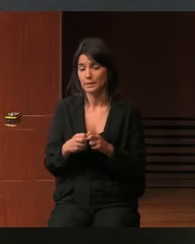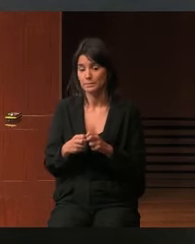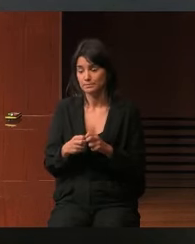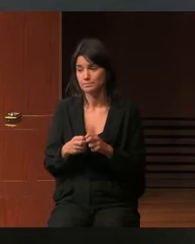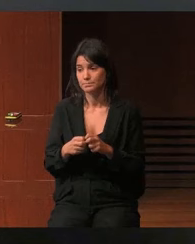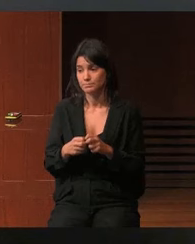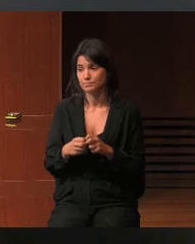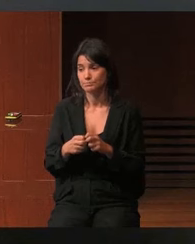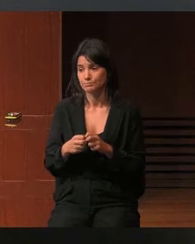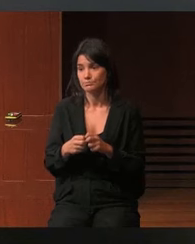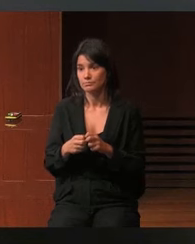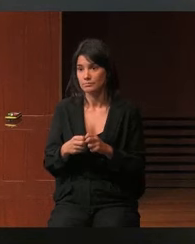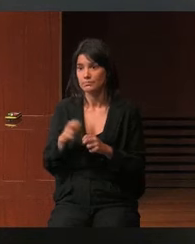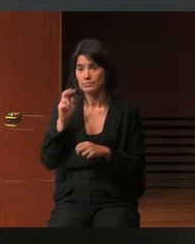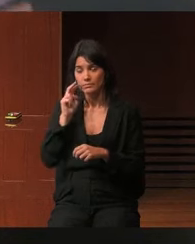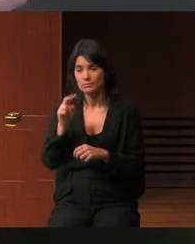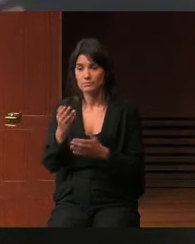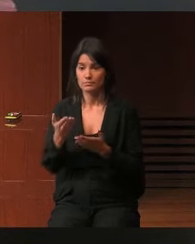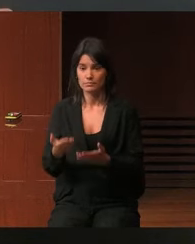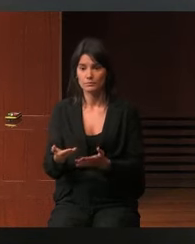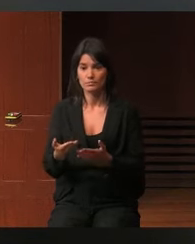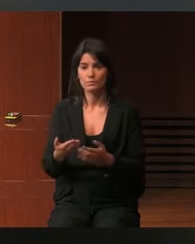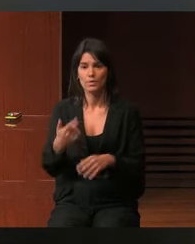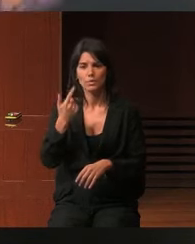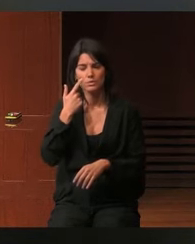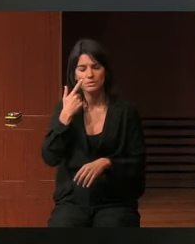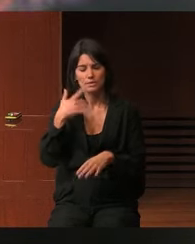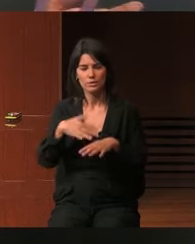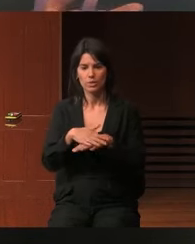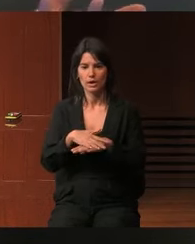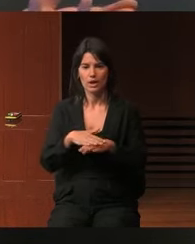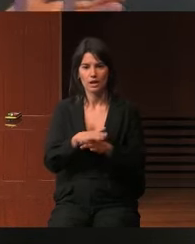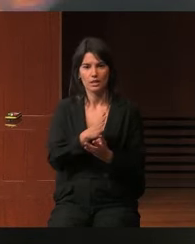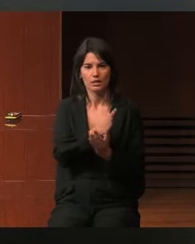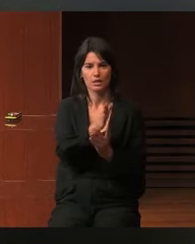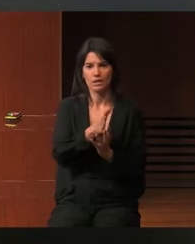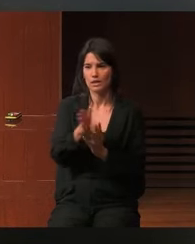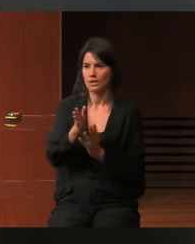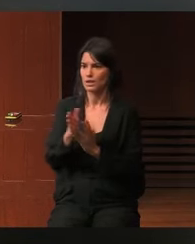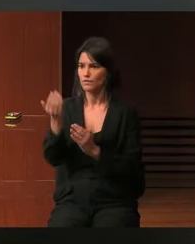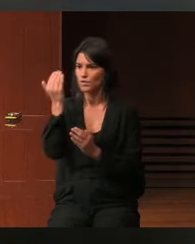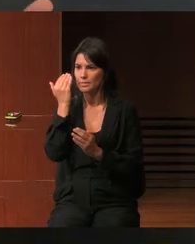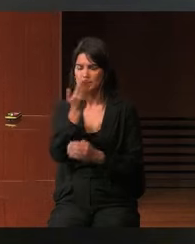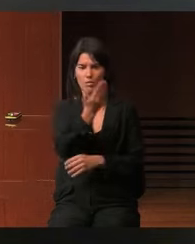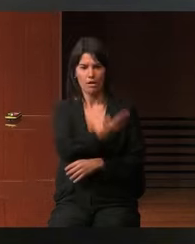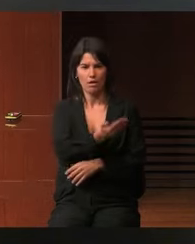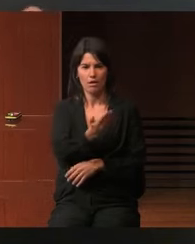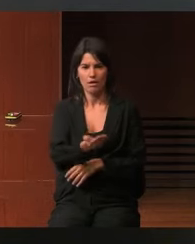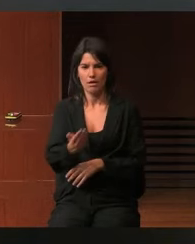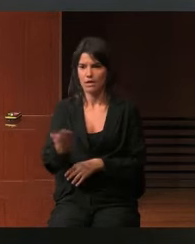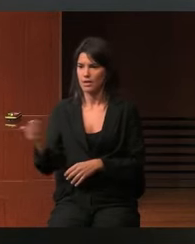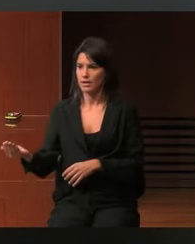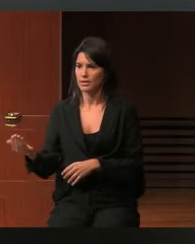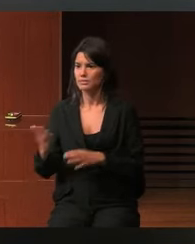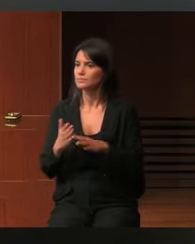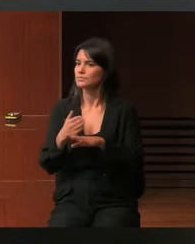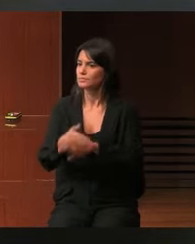o olhemos como uma rede de conhecimento que tem várias fontes de informação, a que se